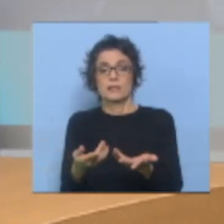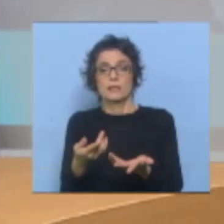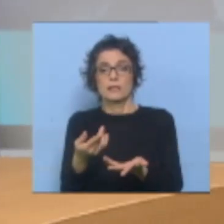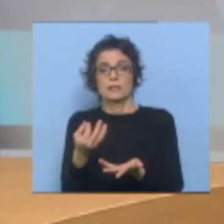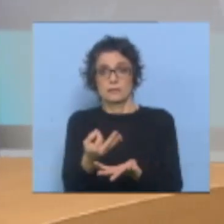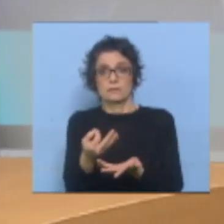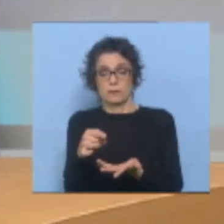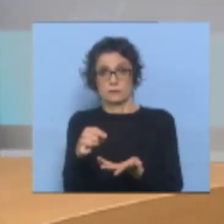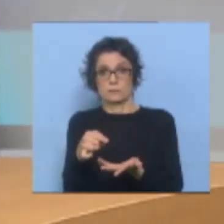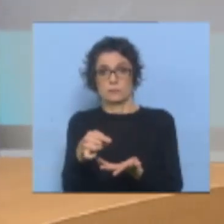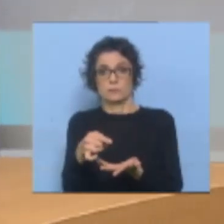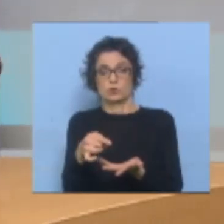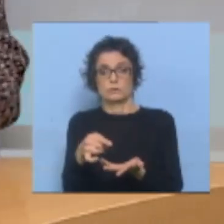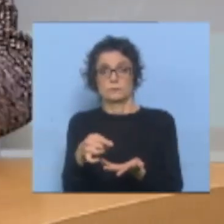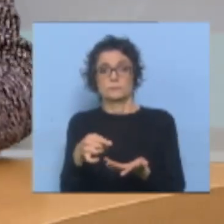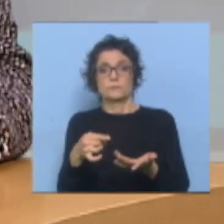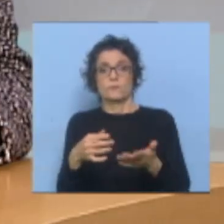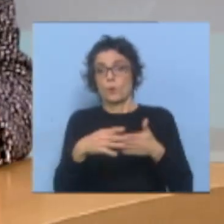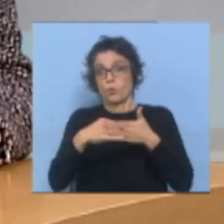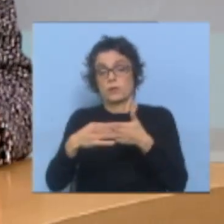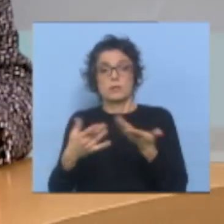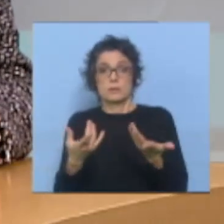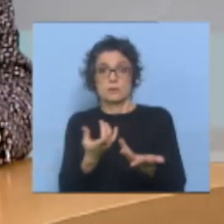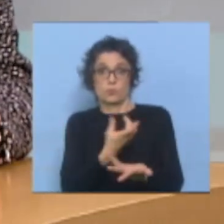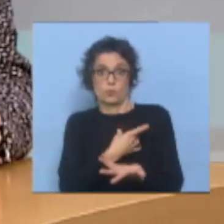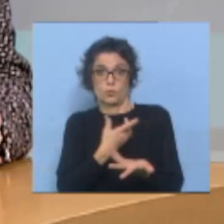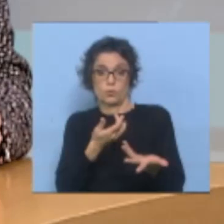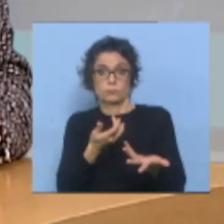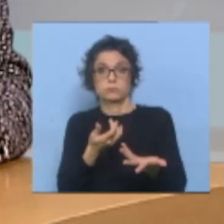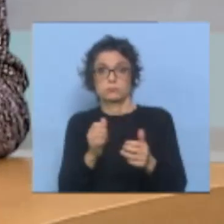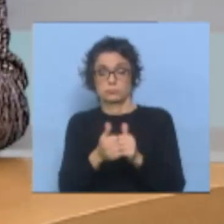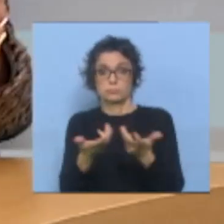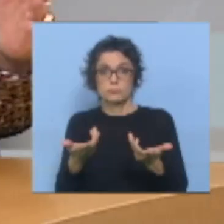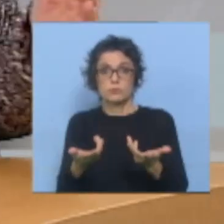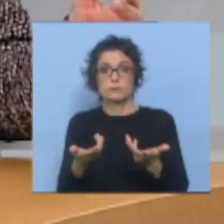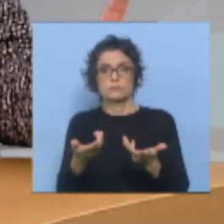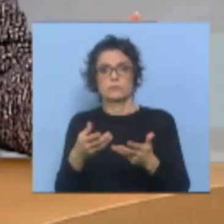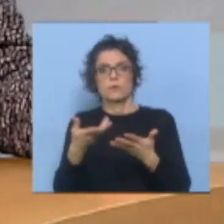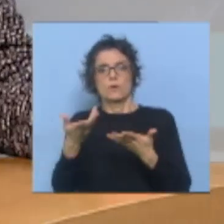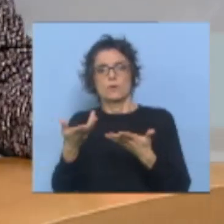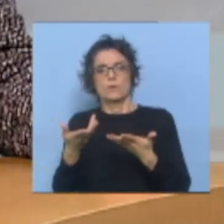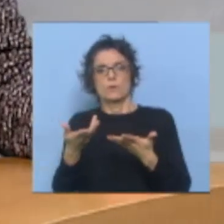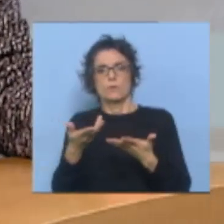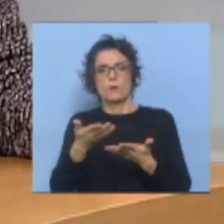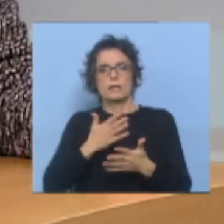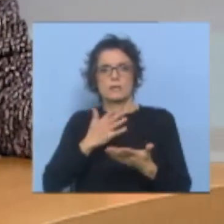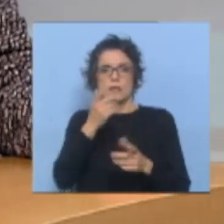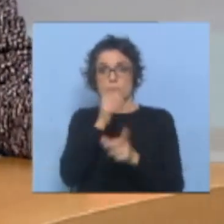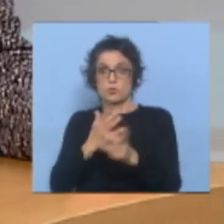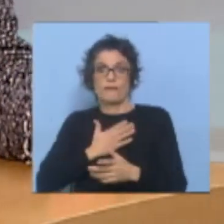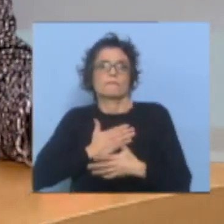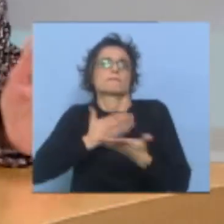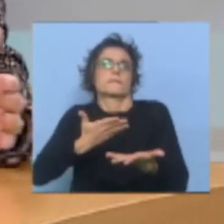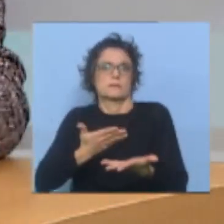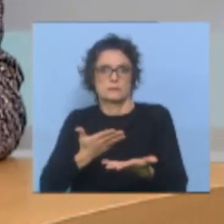verifica-se de facto em relação aos líderes das claques, verifica-se em relação aos presidentes dos clubes, verifica-se em relação às claques